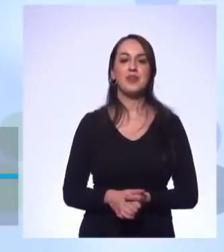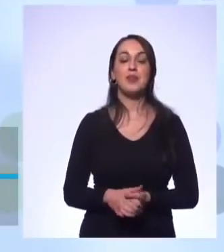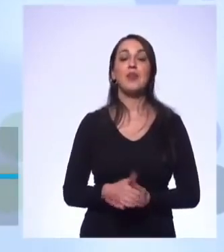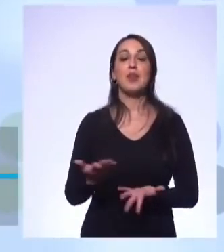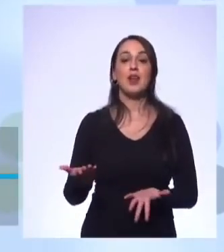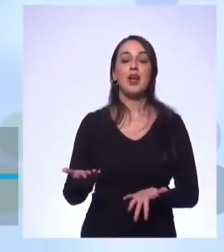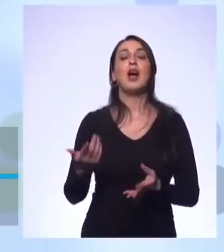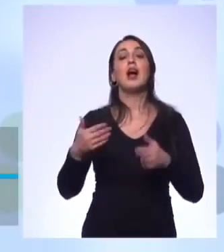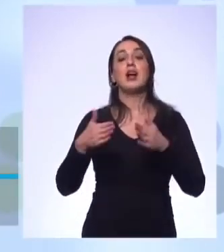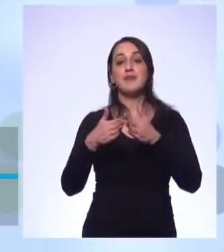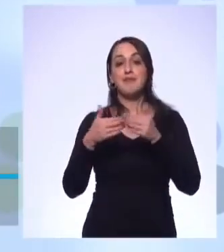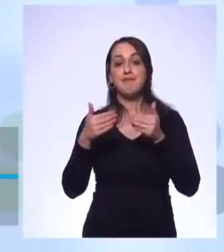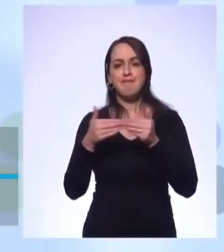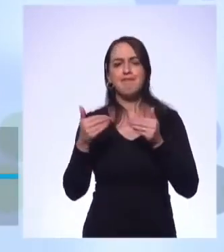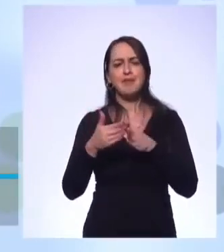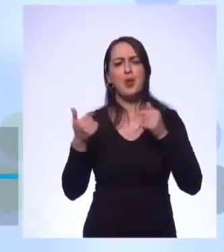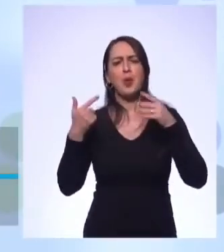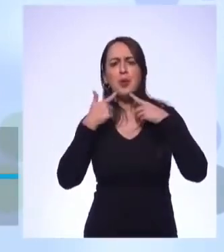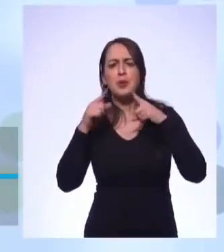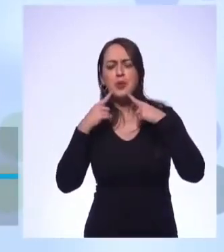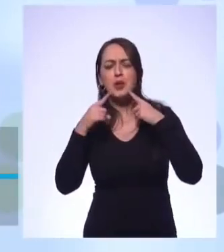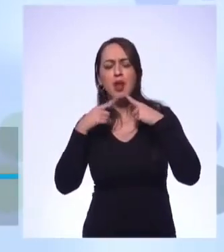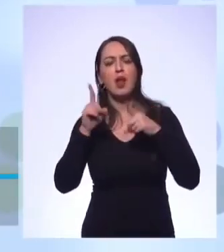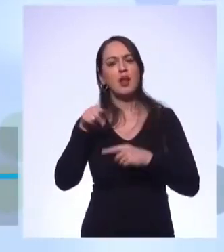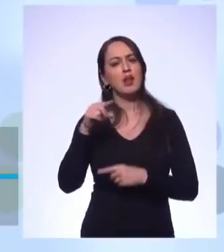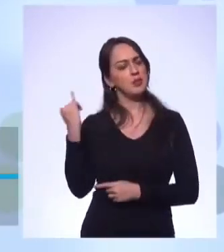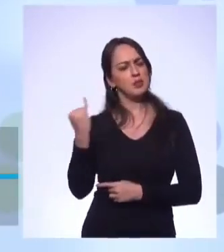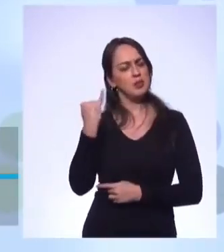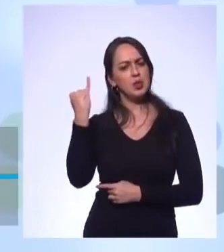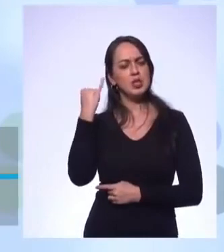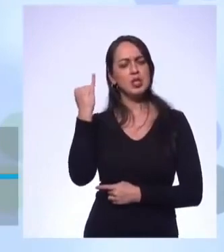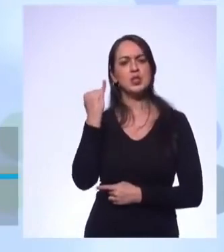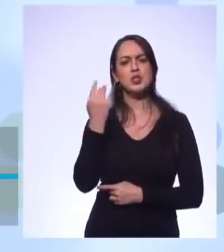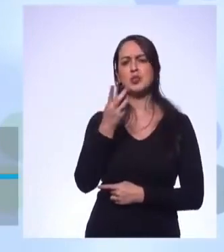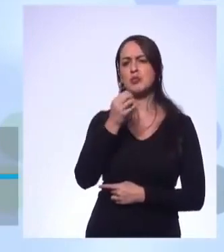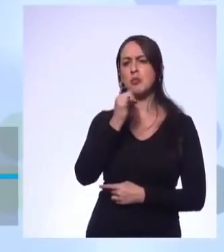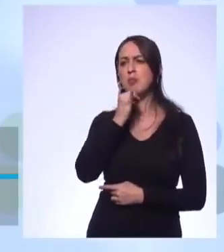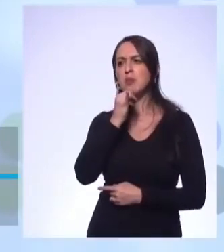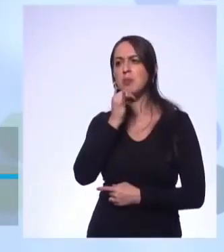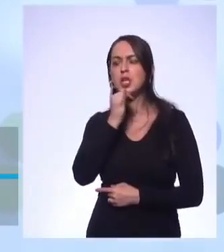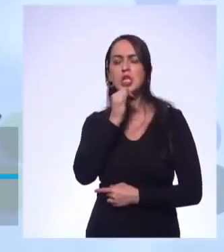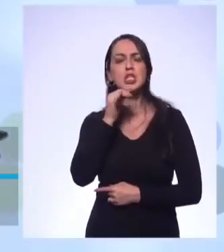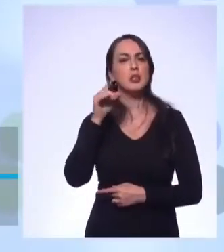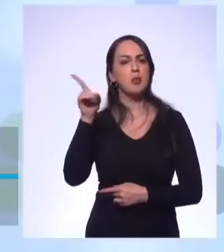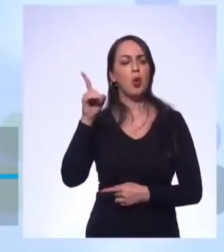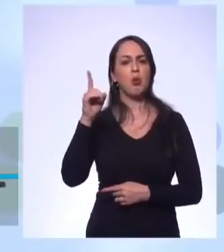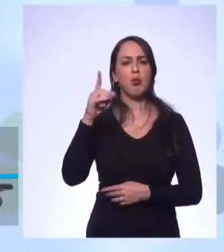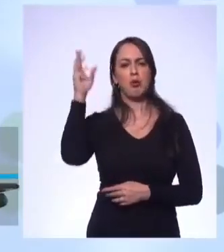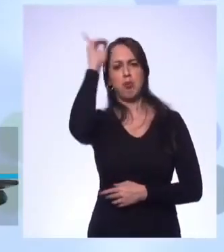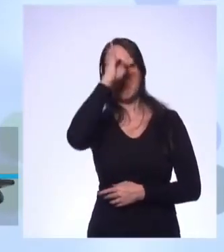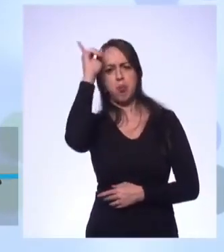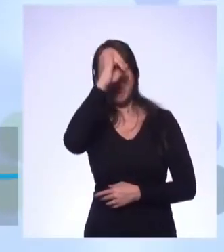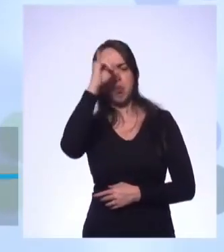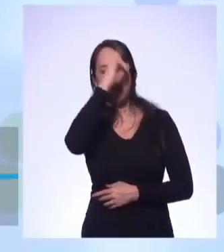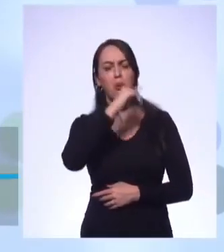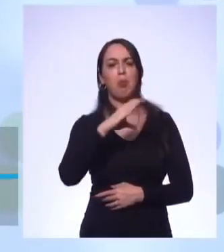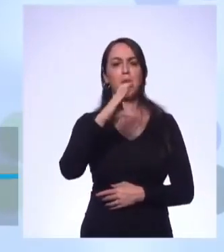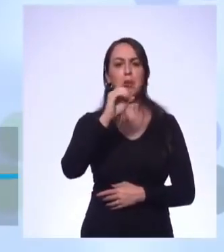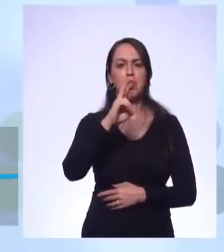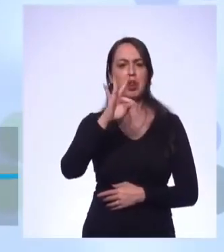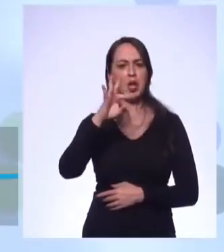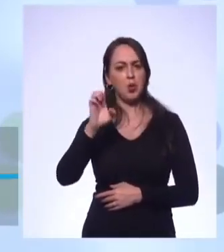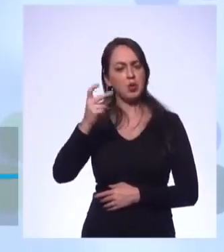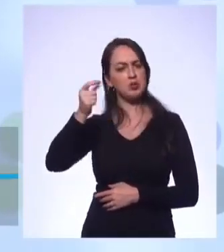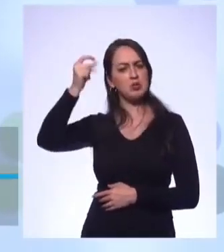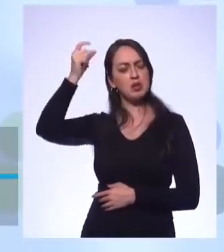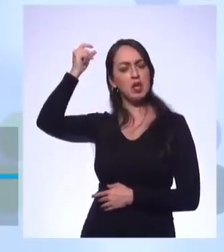de uma outra forma? Porque o bobo da corte era aquele cara que podia falar o que ninguém podia falar para